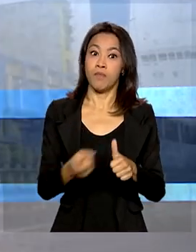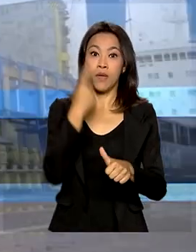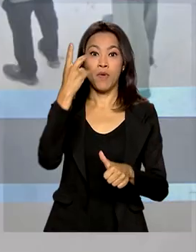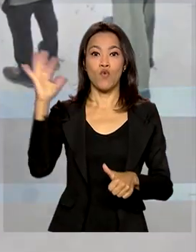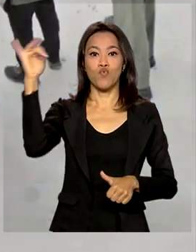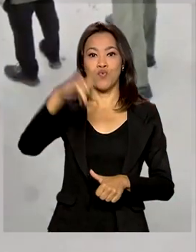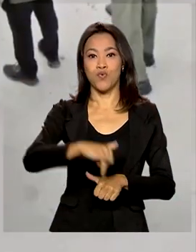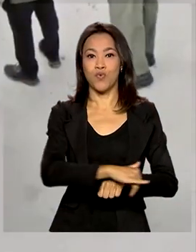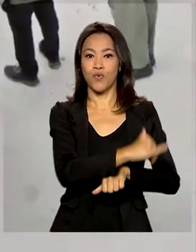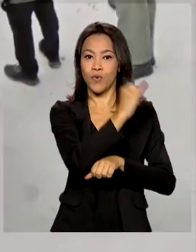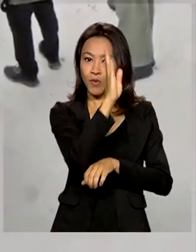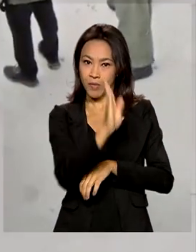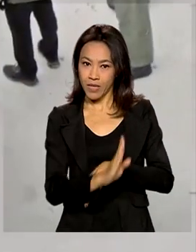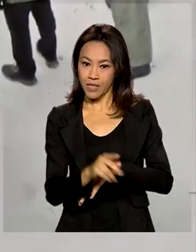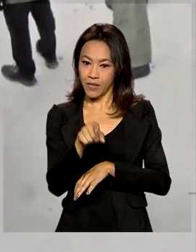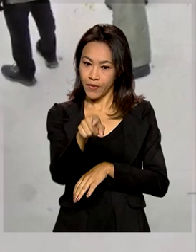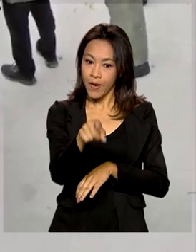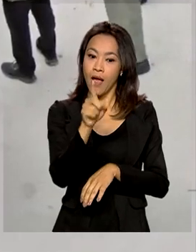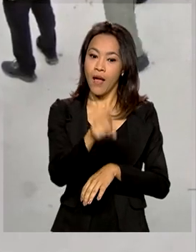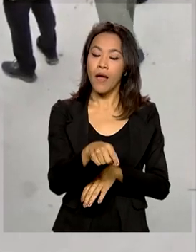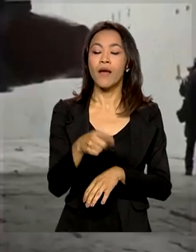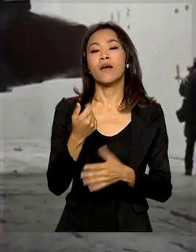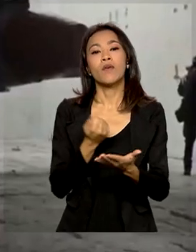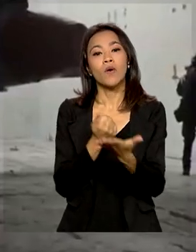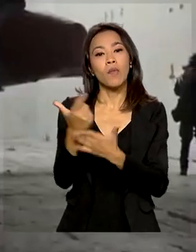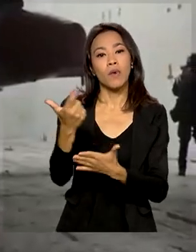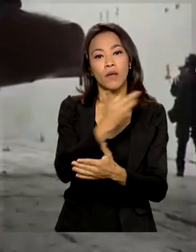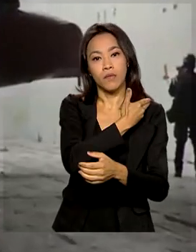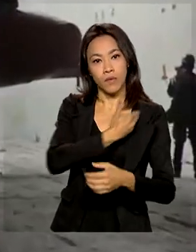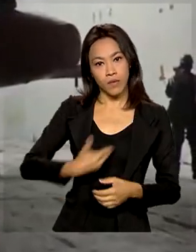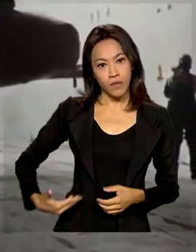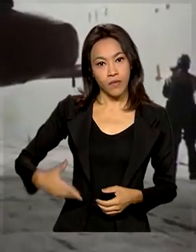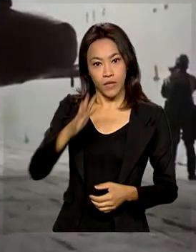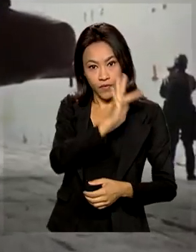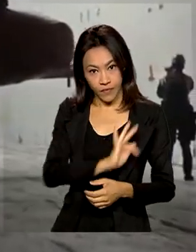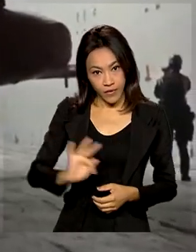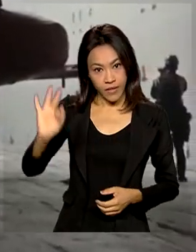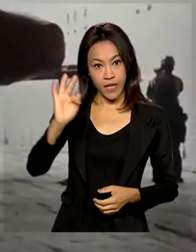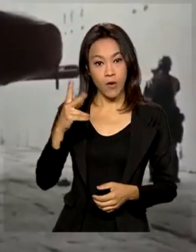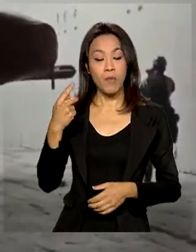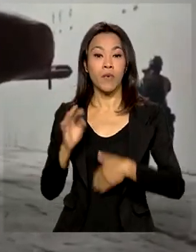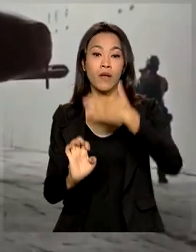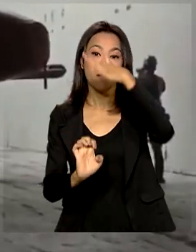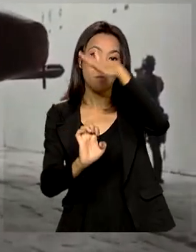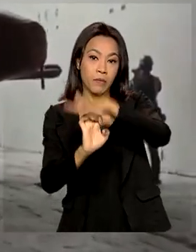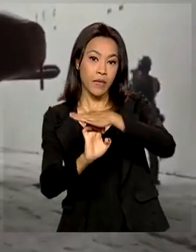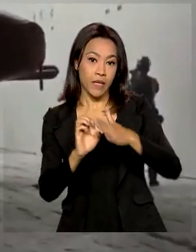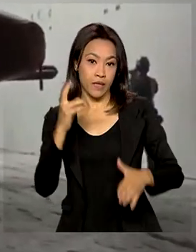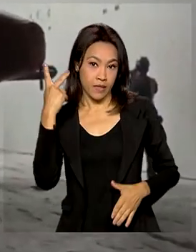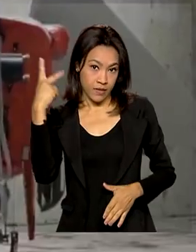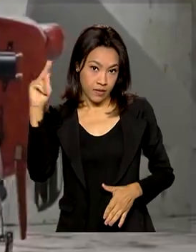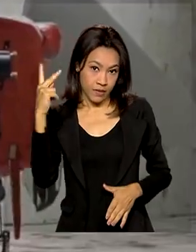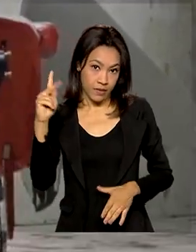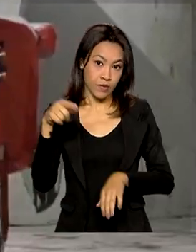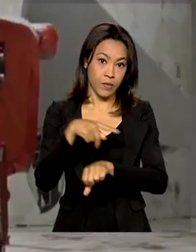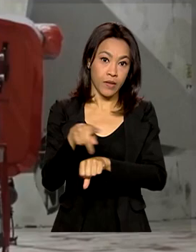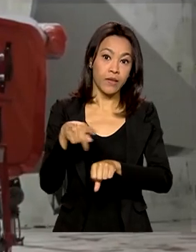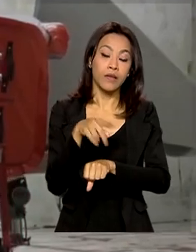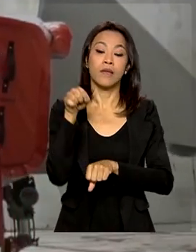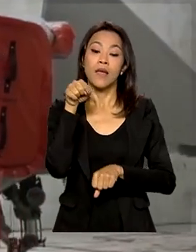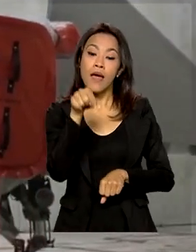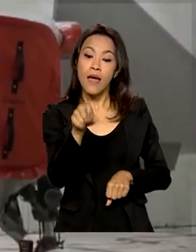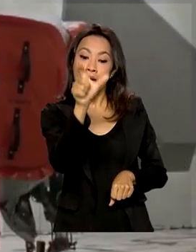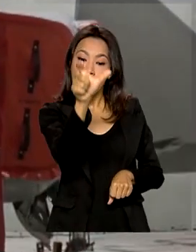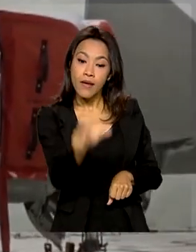de uma encomenda de 36 unidades adquiridas pelo Governo Federal da fabricante sueca Saab as aeronaves de uso militar